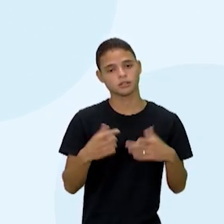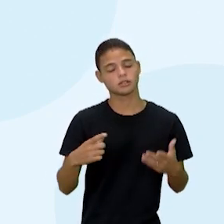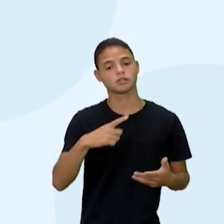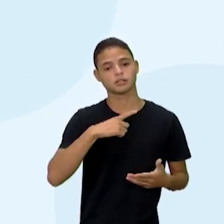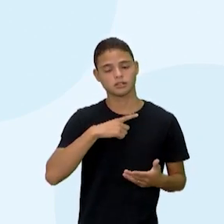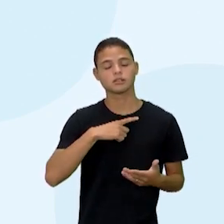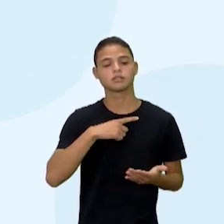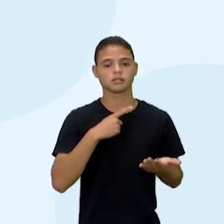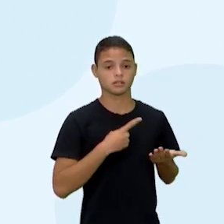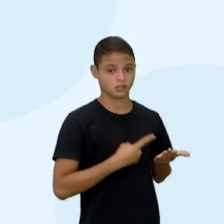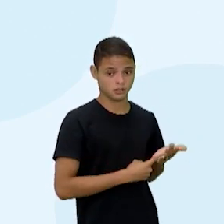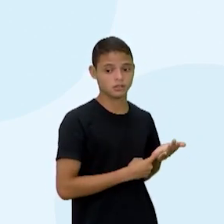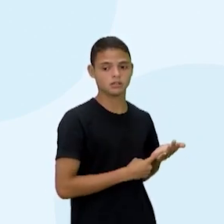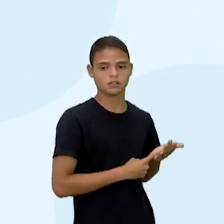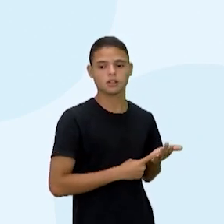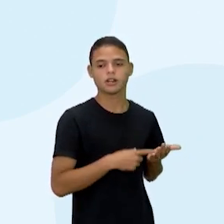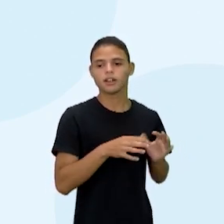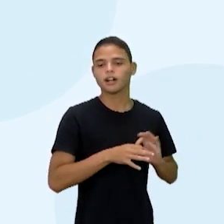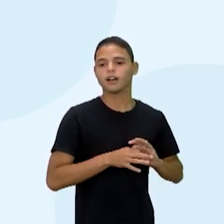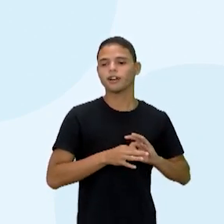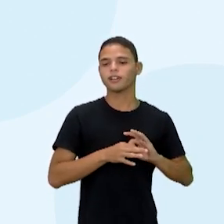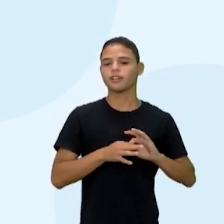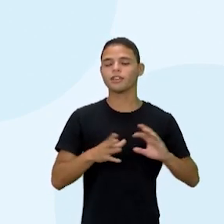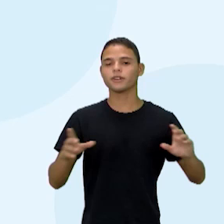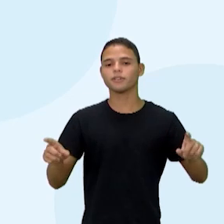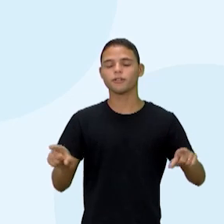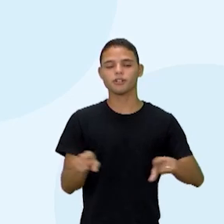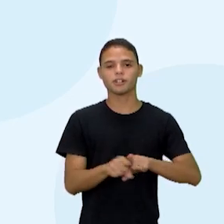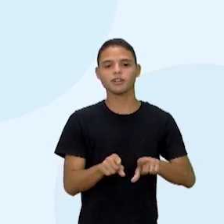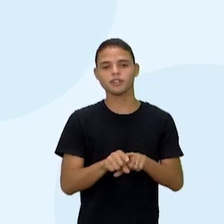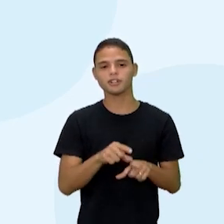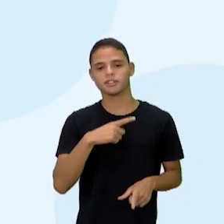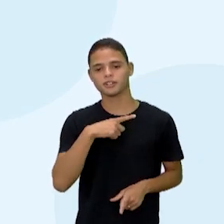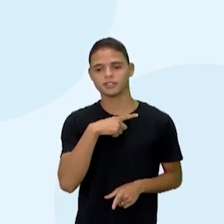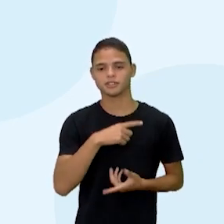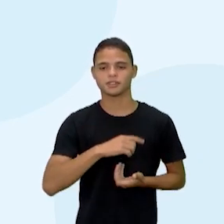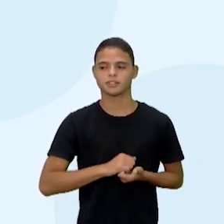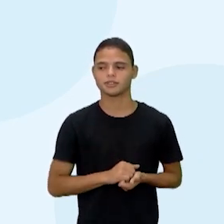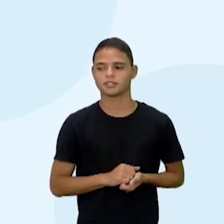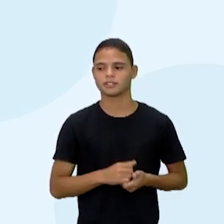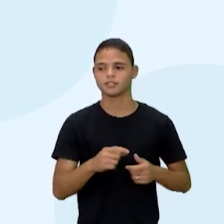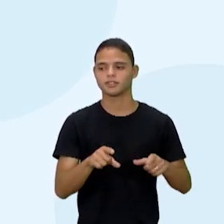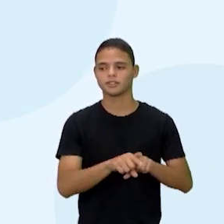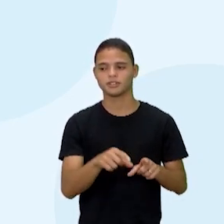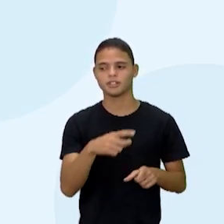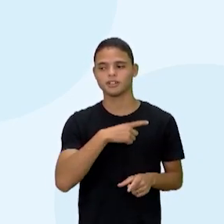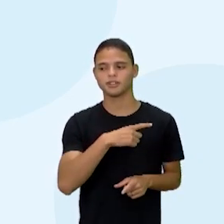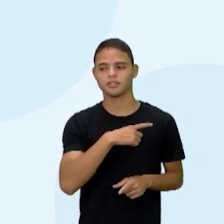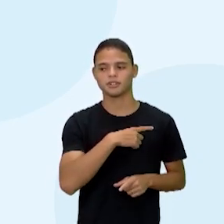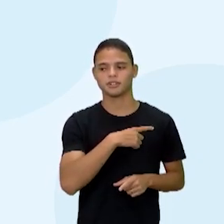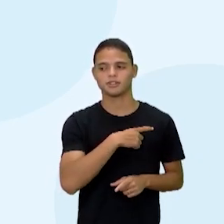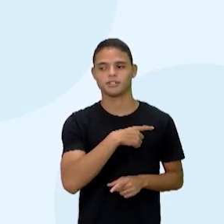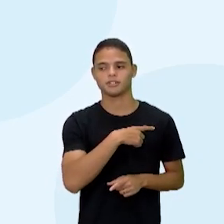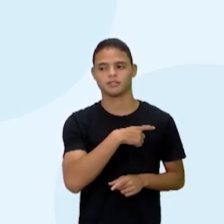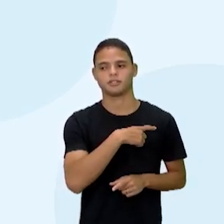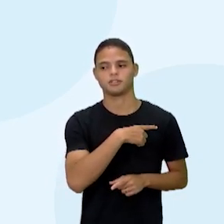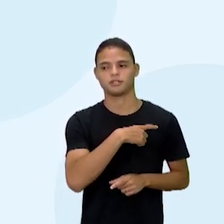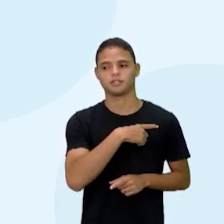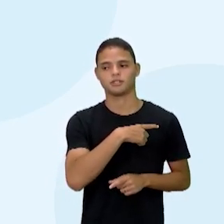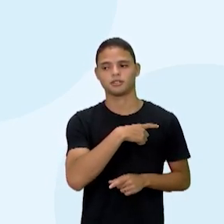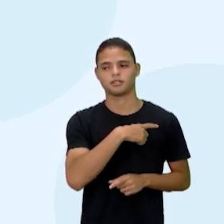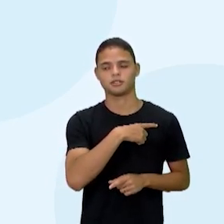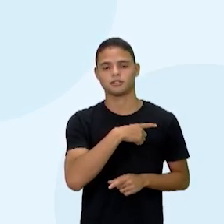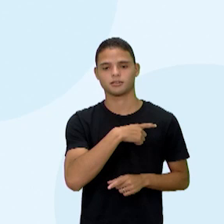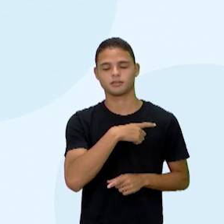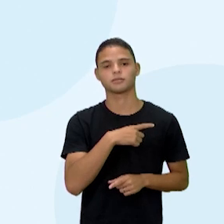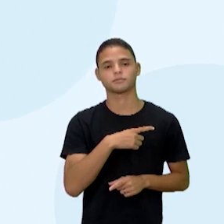autorização para que ela pudesse fazer esses trabalhos, né? E no final, né, o produto final dela foi a elaboração de um jornal. E esse